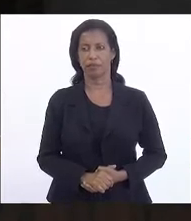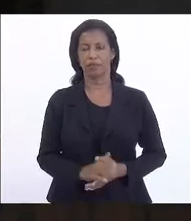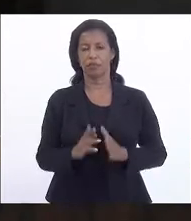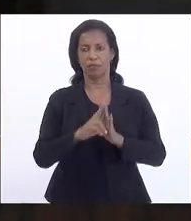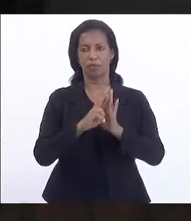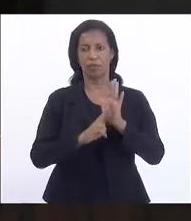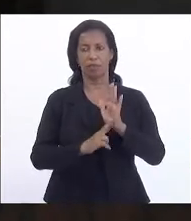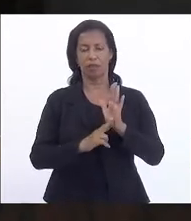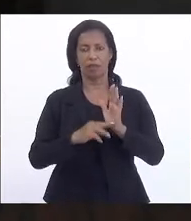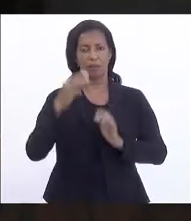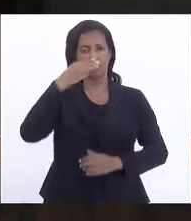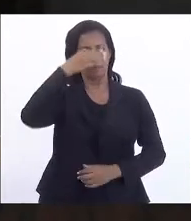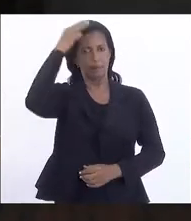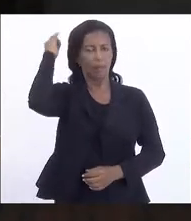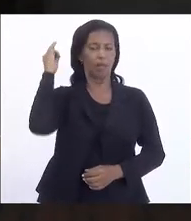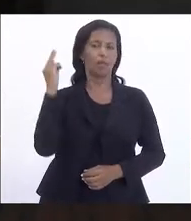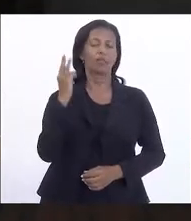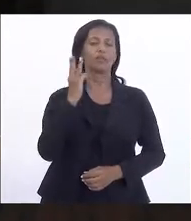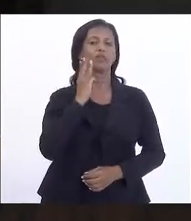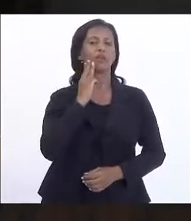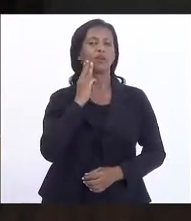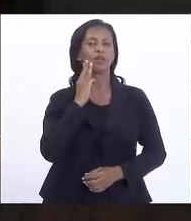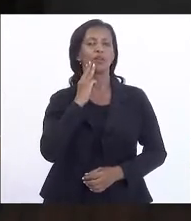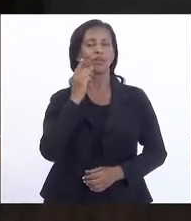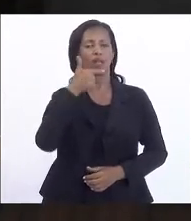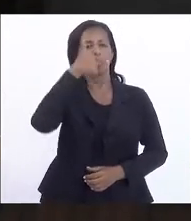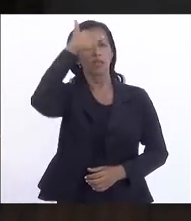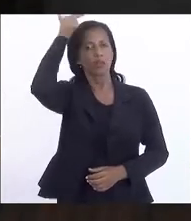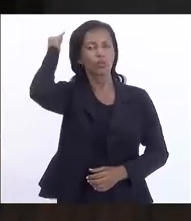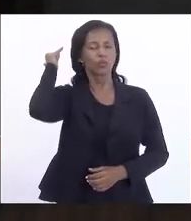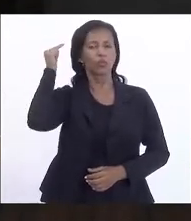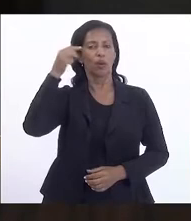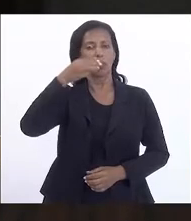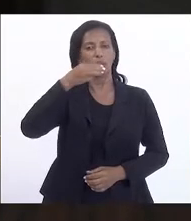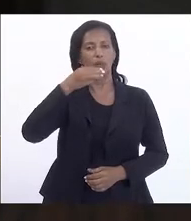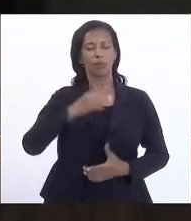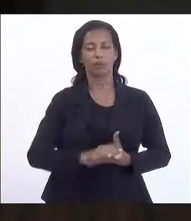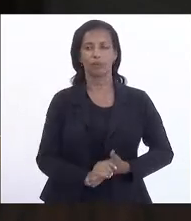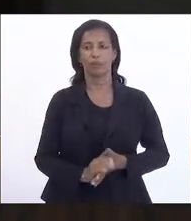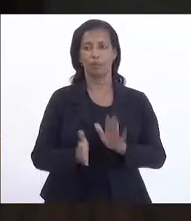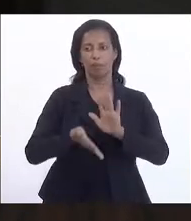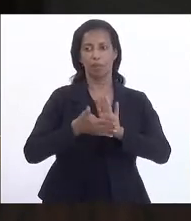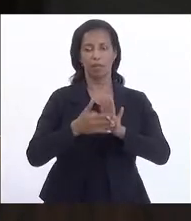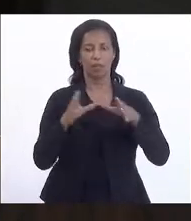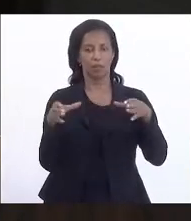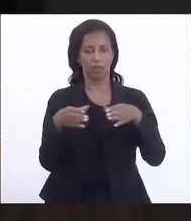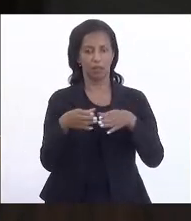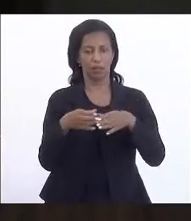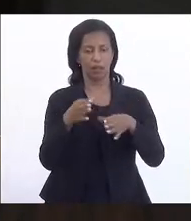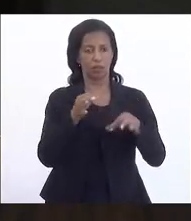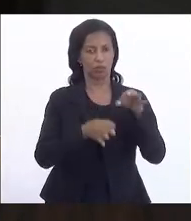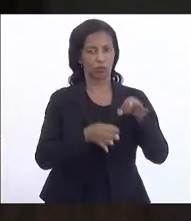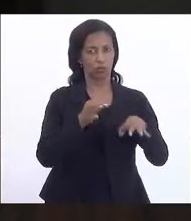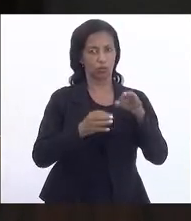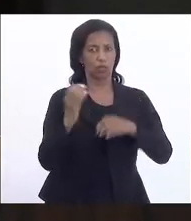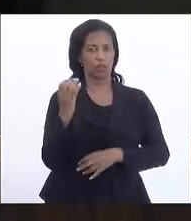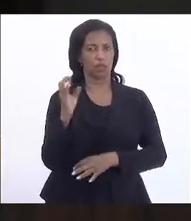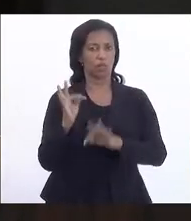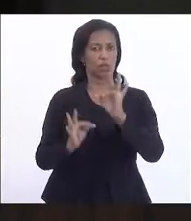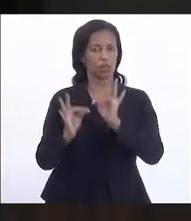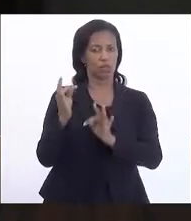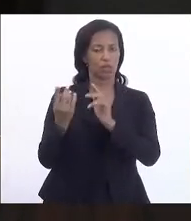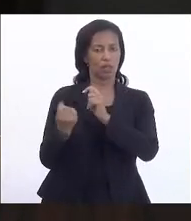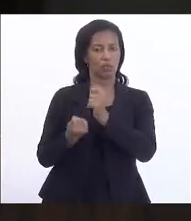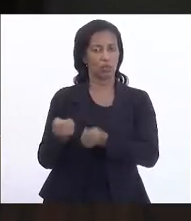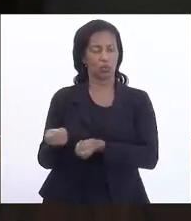Relatores, deputado Márcio Pacheco, Valdéia Carneiro, Valdéia Carneiro, Luiz Paulo e Márcio Pacheco. Dependendo de pareceres das Comissões de Conhecimento, Justiça de Ciência e Tecnologia, de